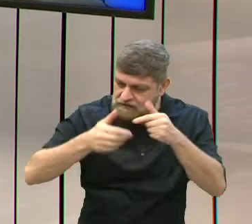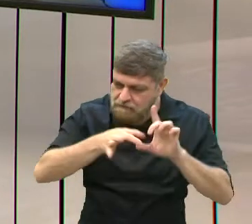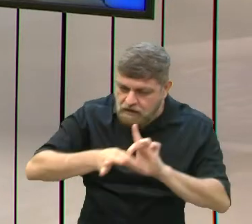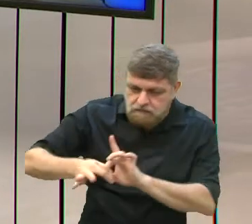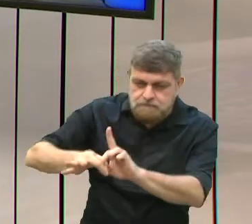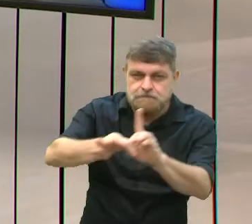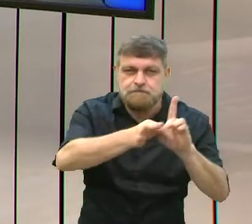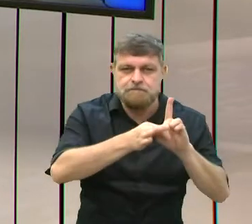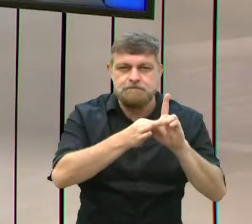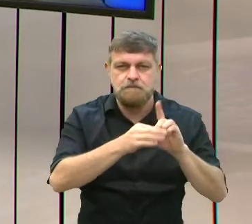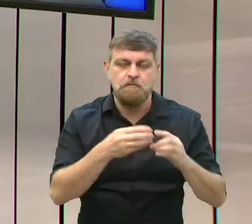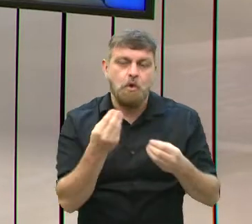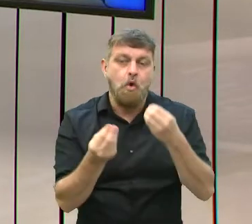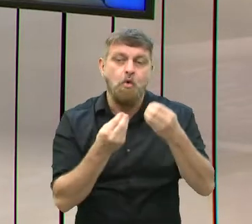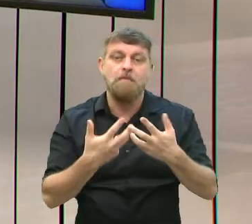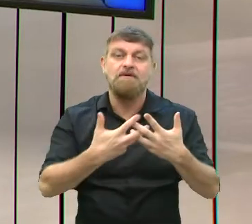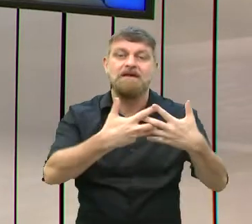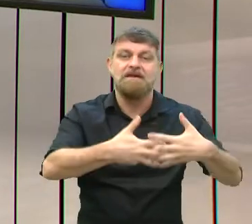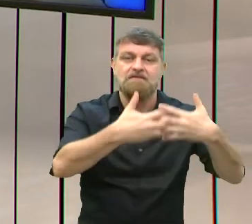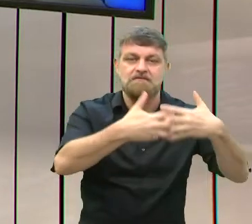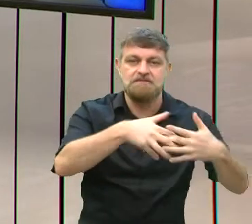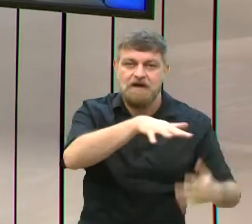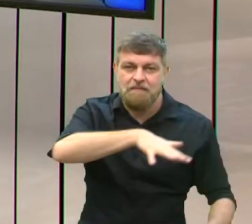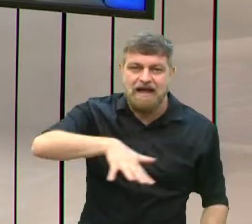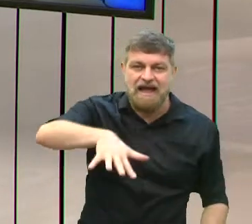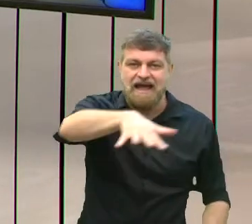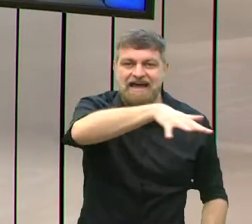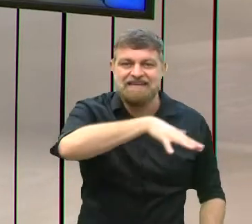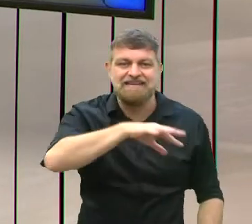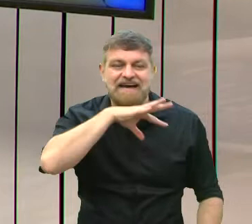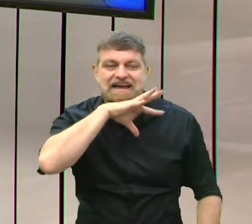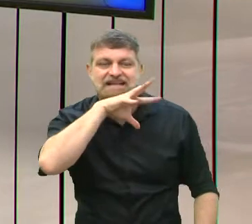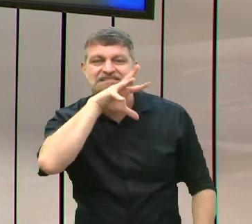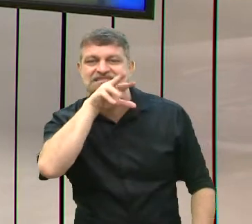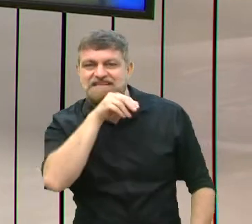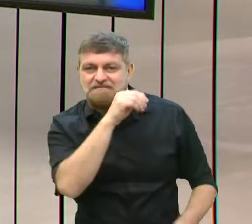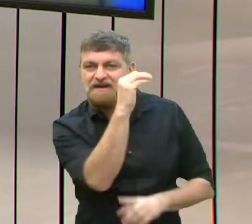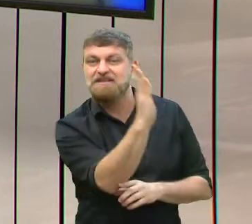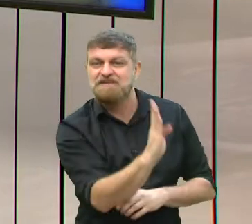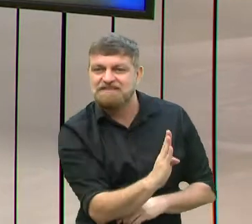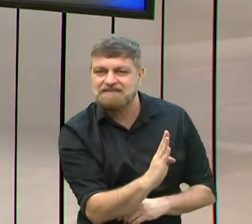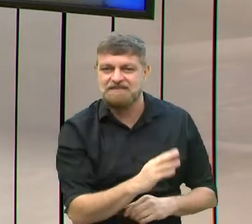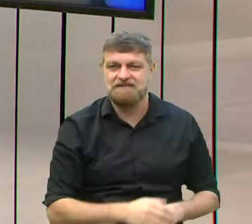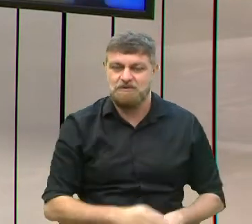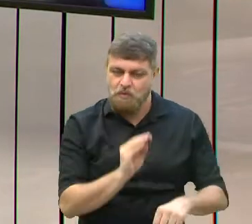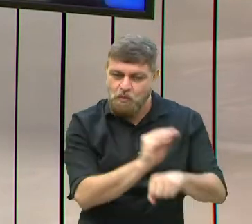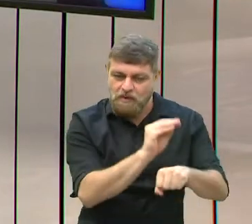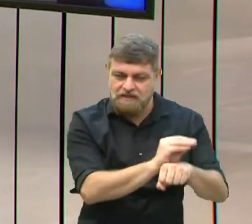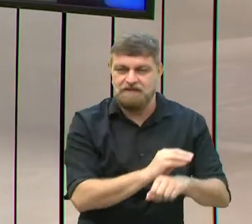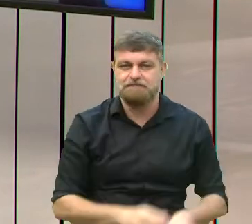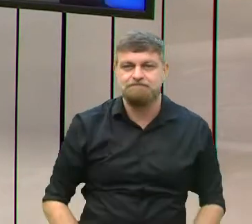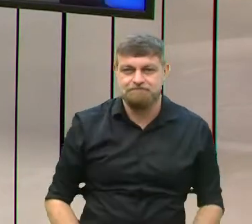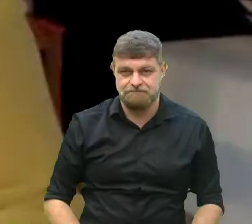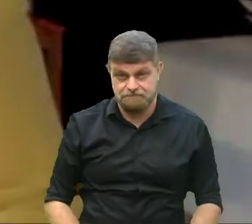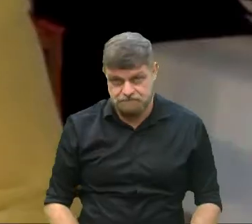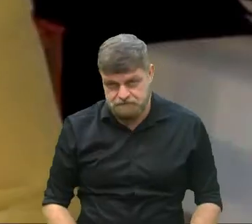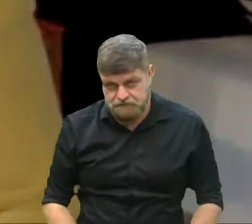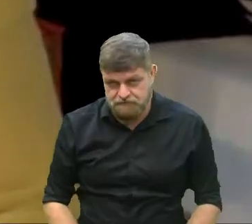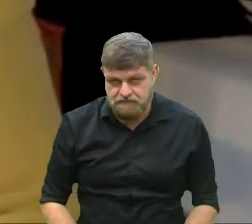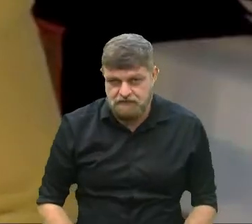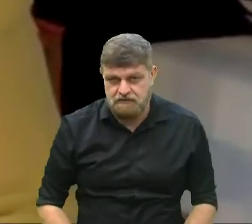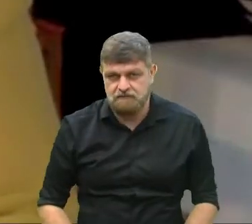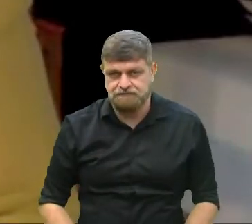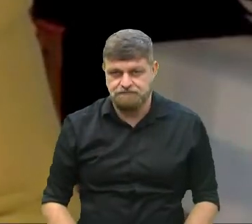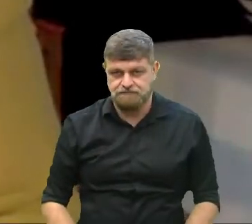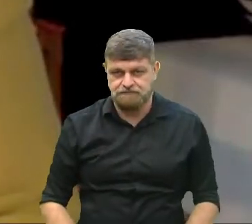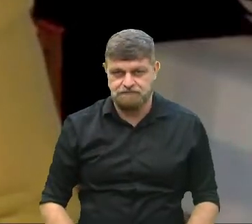nos bastidores aí da biologia, da fauna que a gente tem aqui no Brasil? Pois é. A